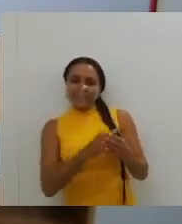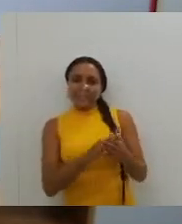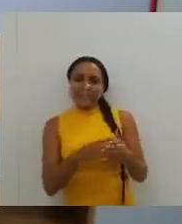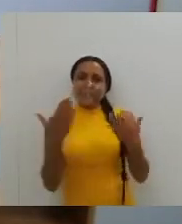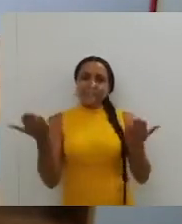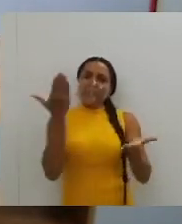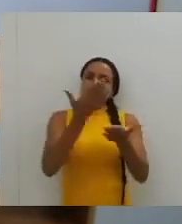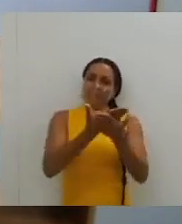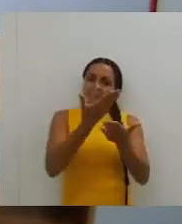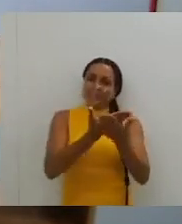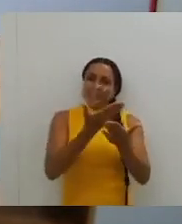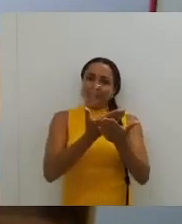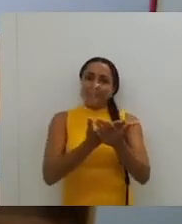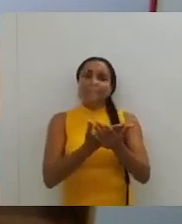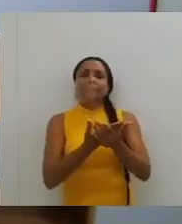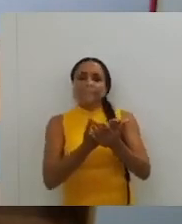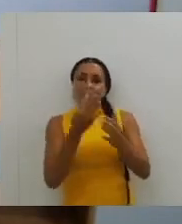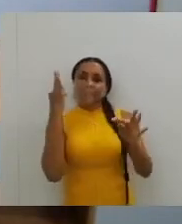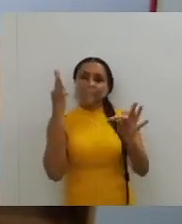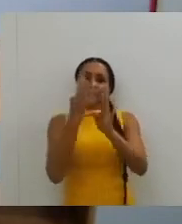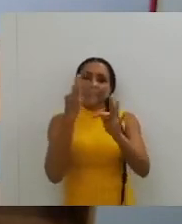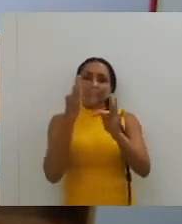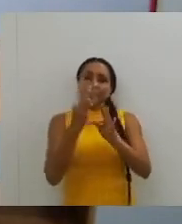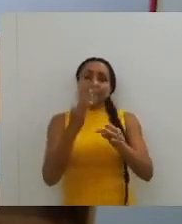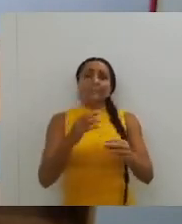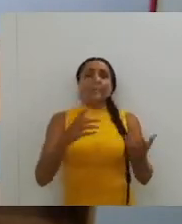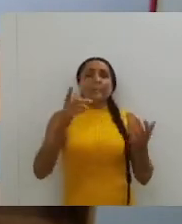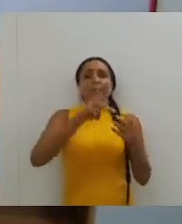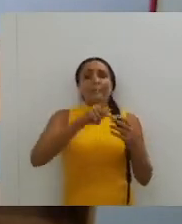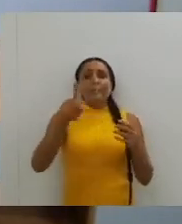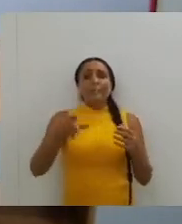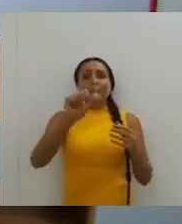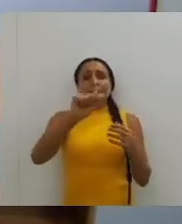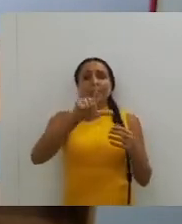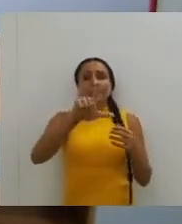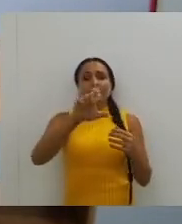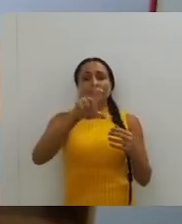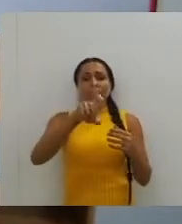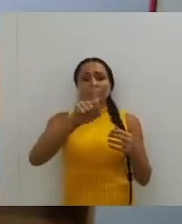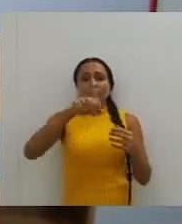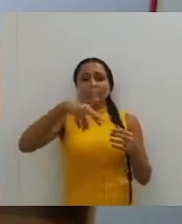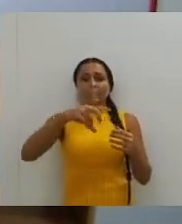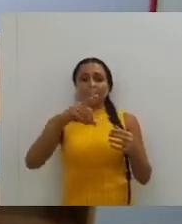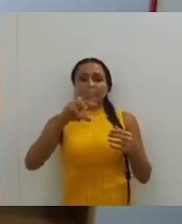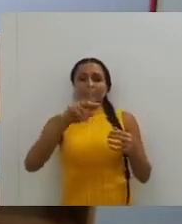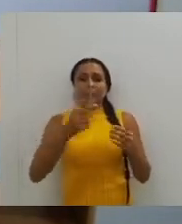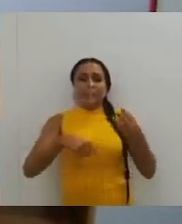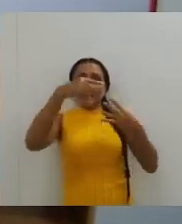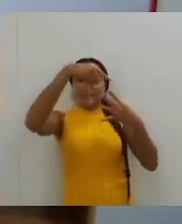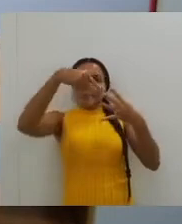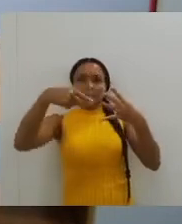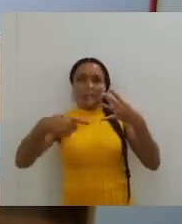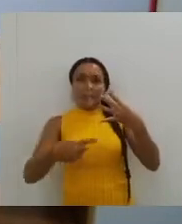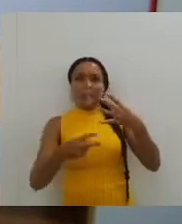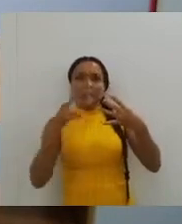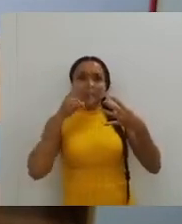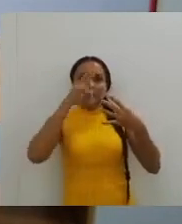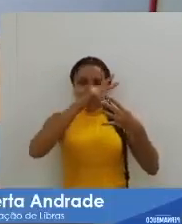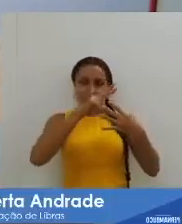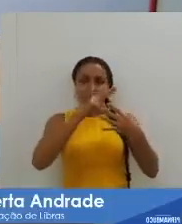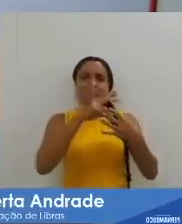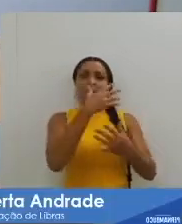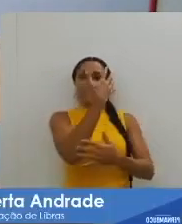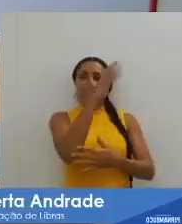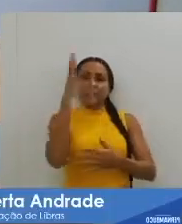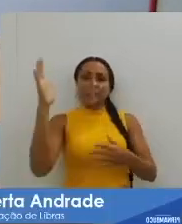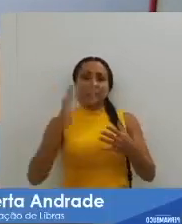uma aula de física com o professor Alexandre Nogueira, as 4 forças fundamentais da natureza.